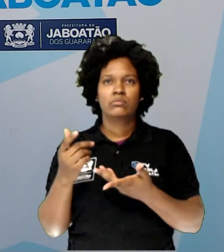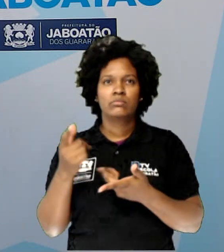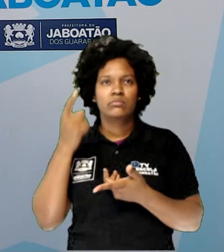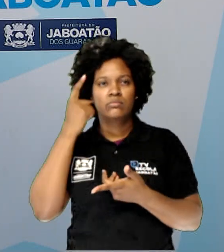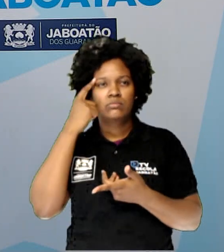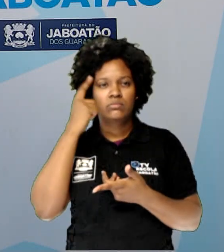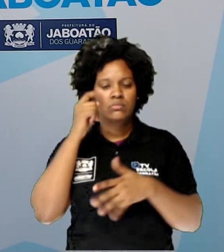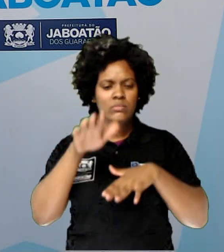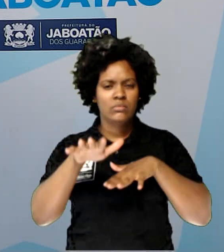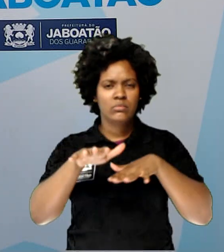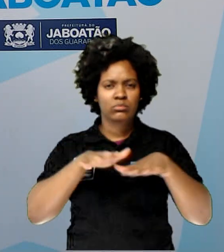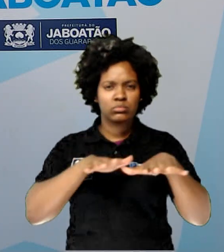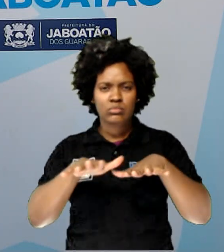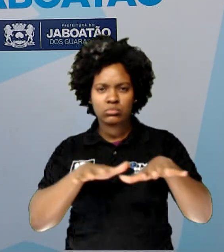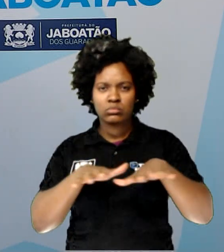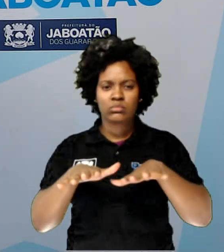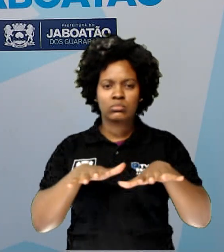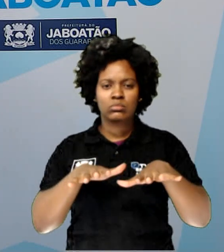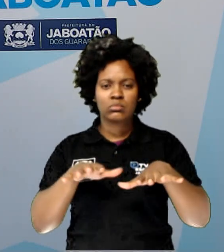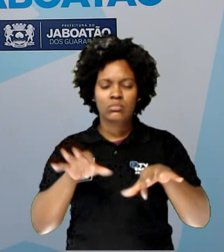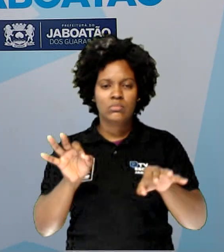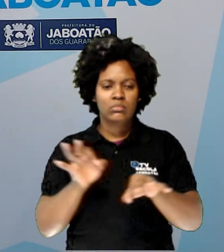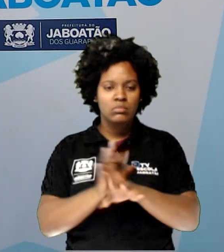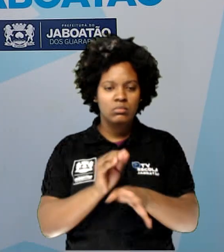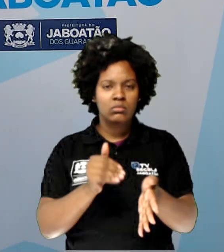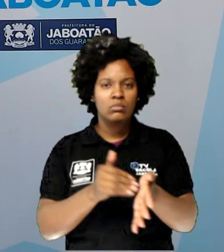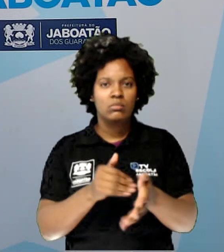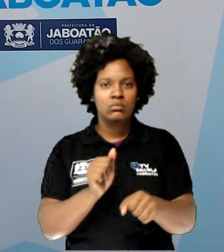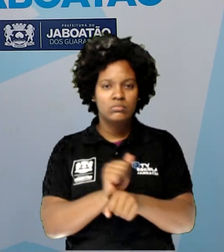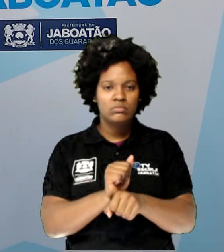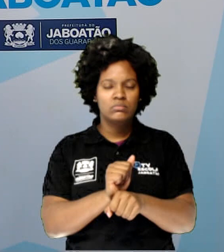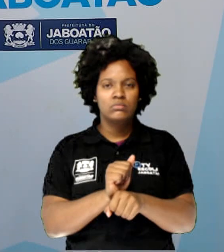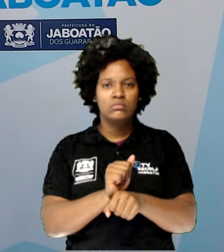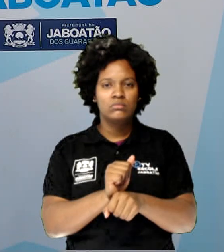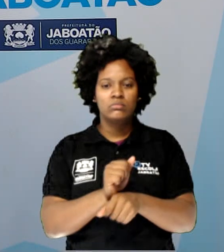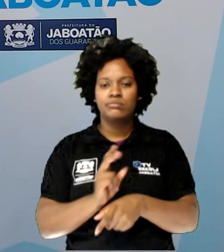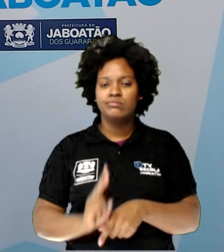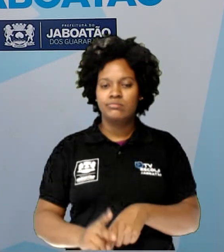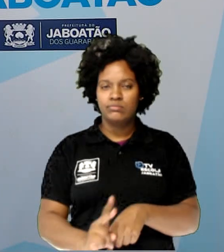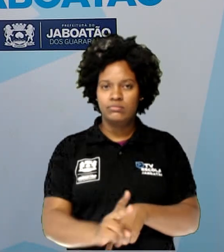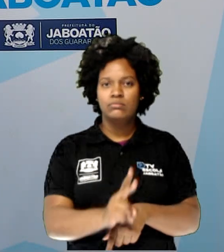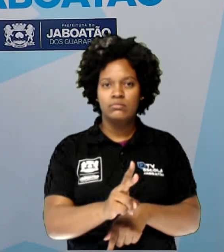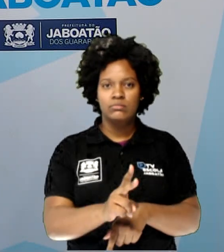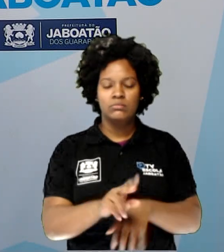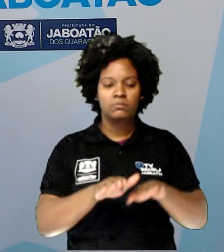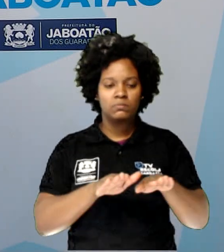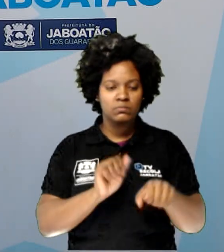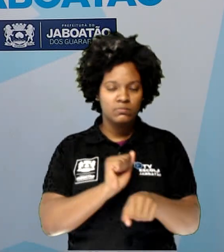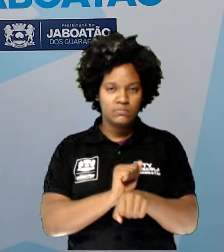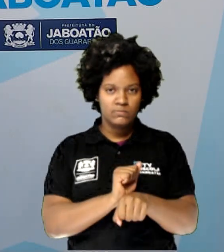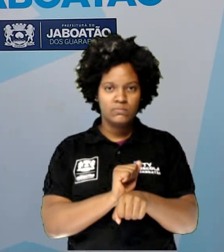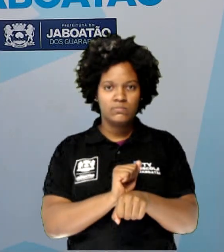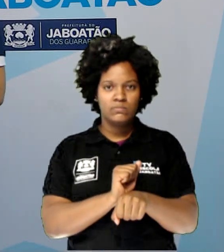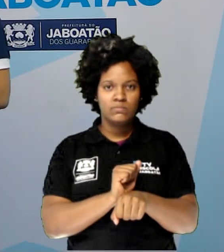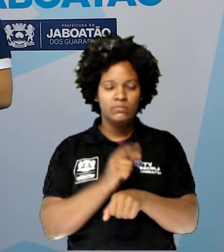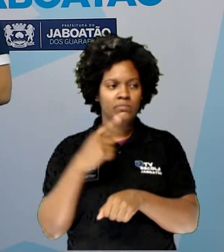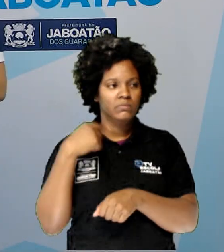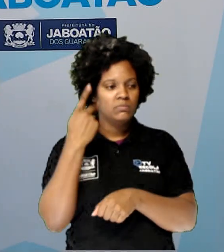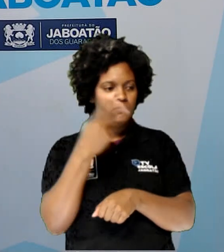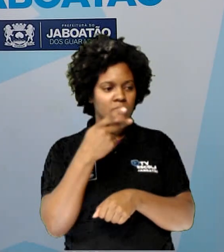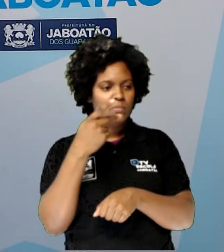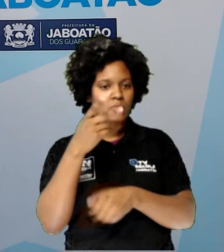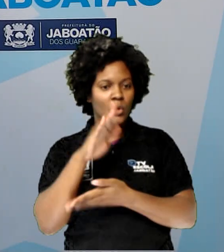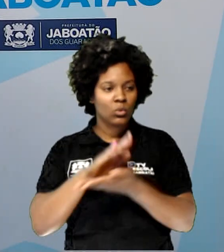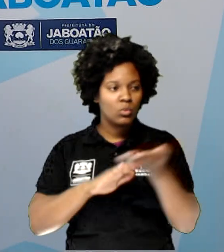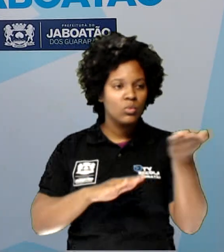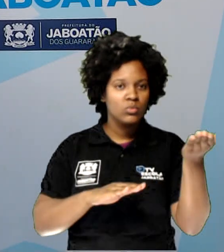e finalização desse deslocamento, ou seja, manutenção, constância, estático. Quando você diz eu vou para